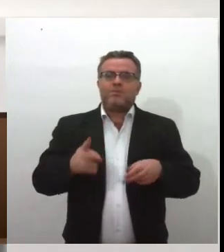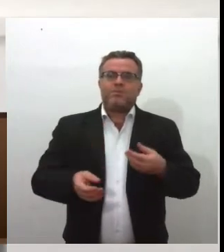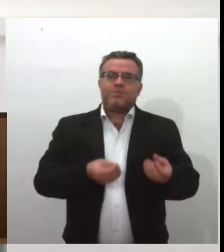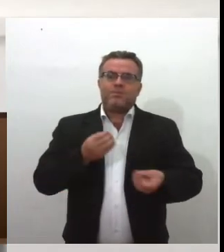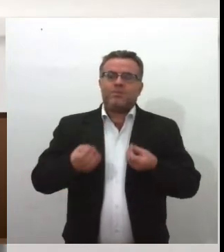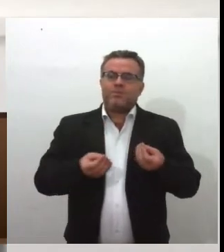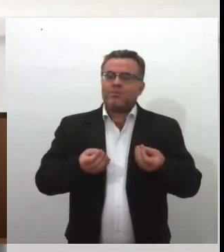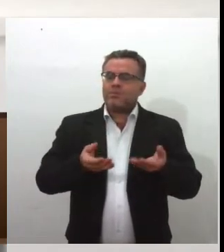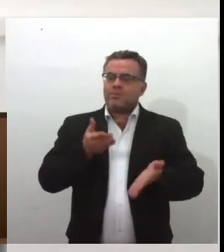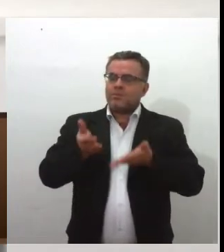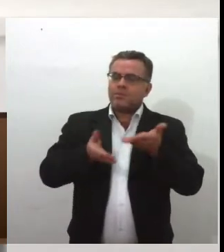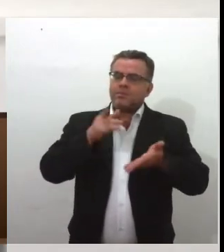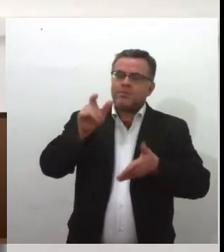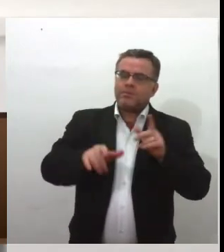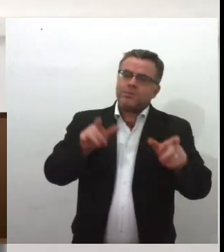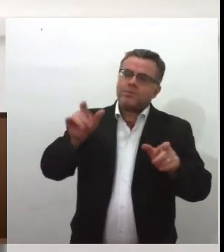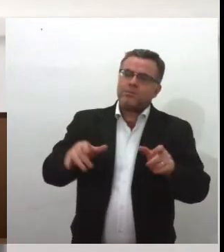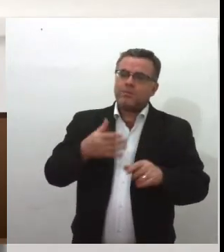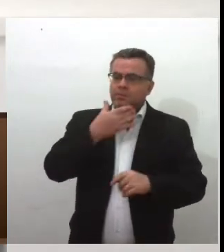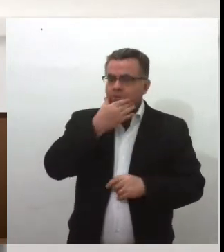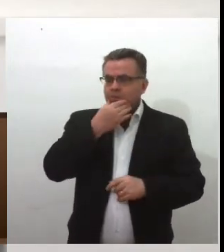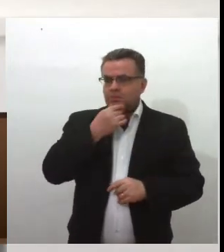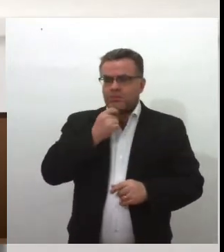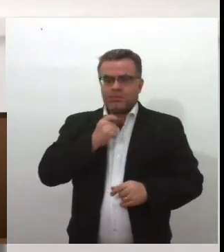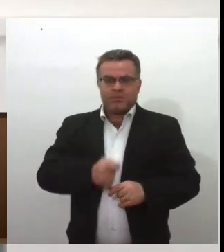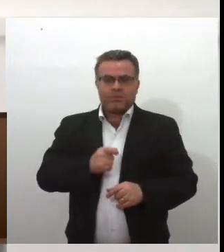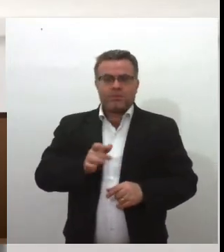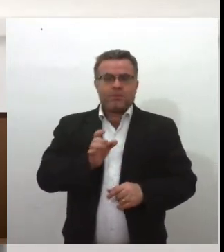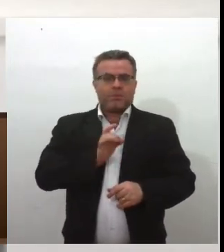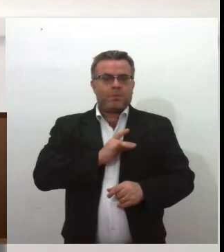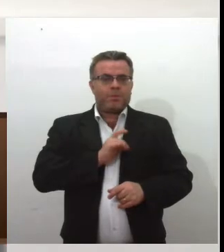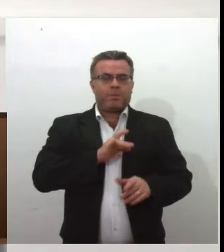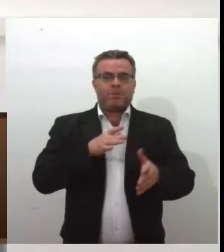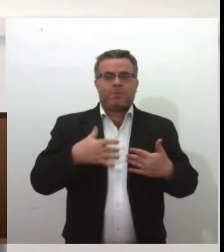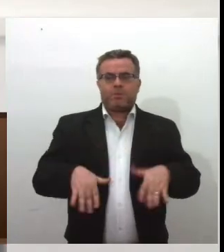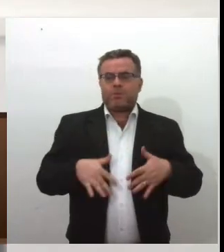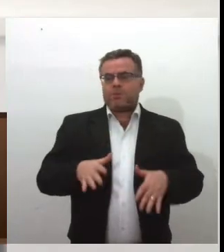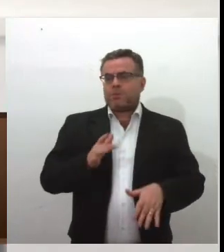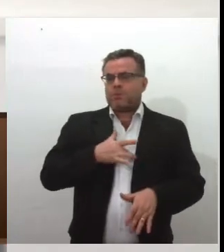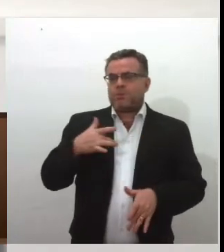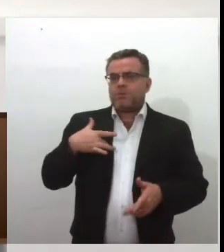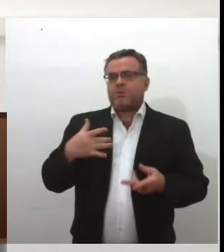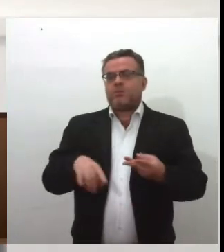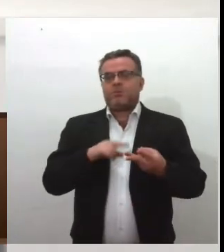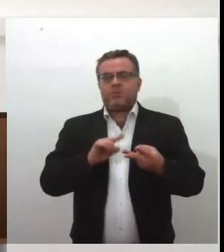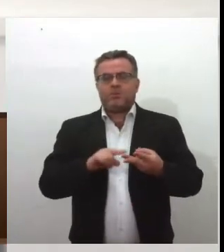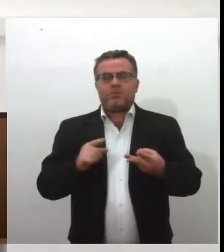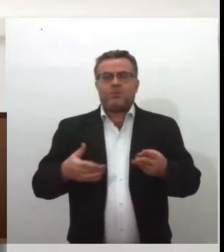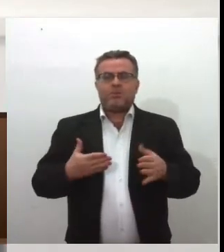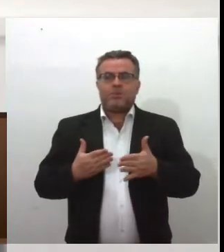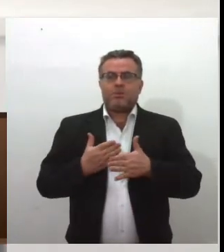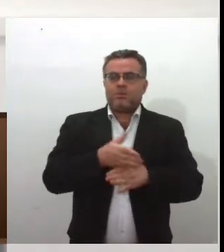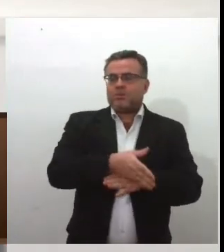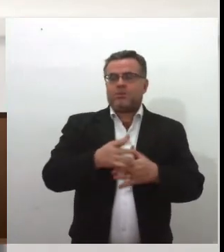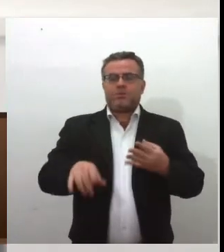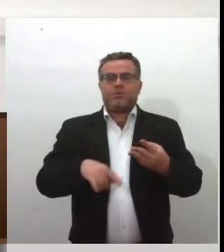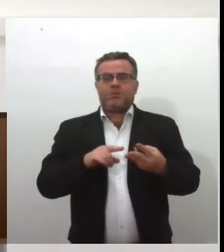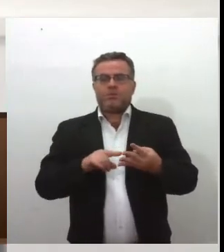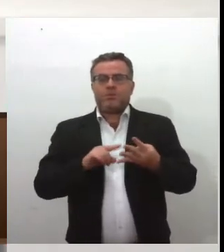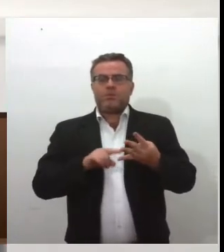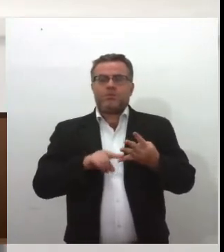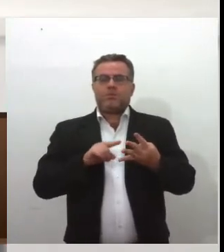da masculinidade, do medo do campo da saúde, das intervenções da saúde, de